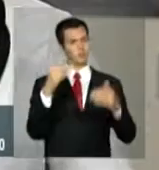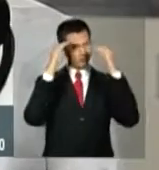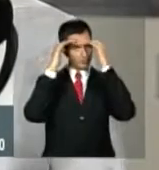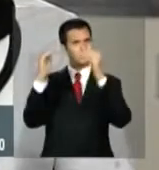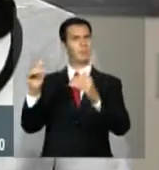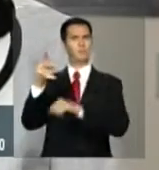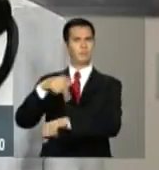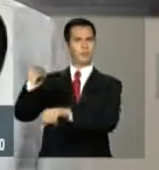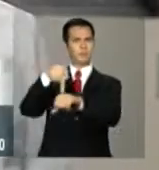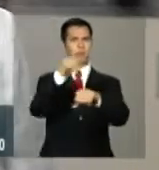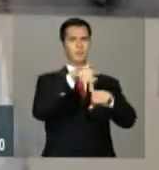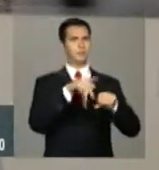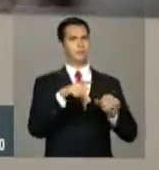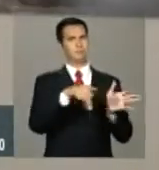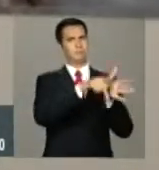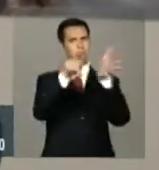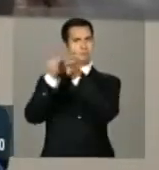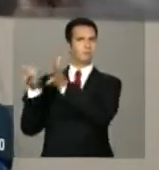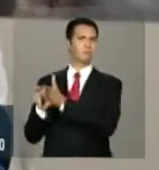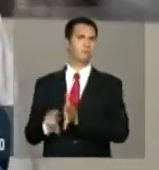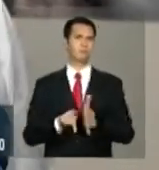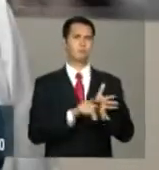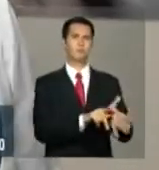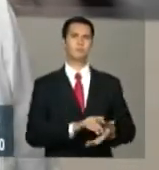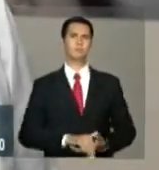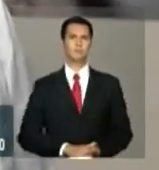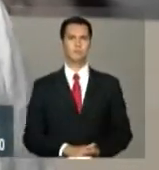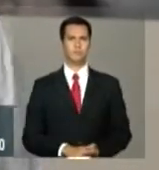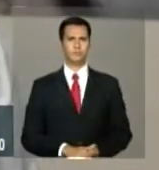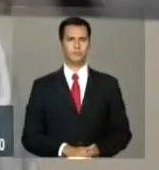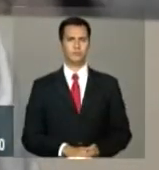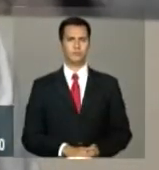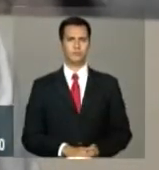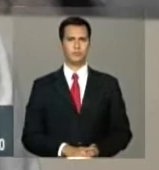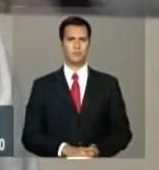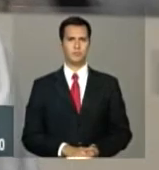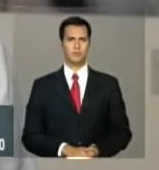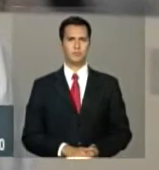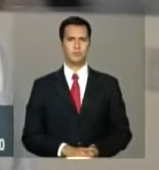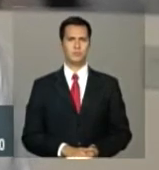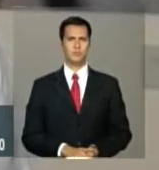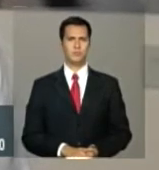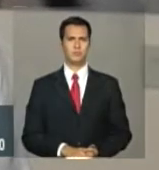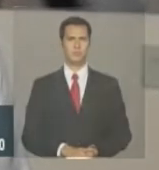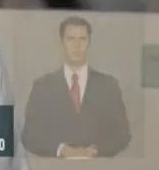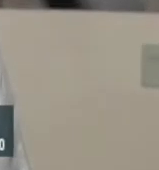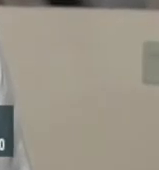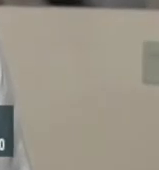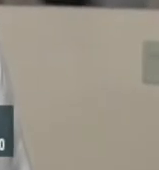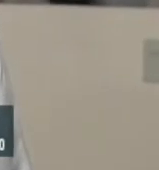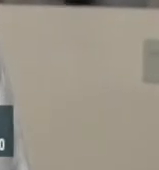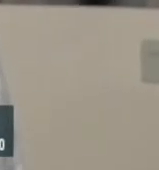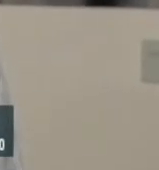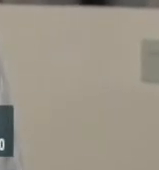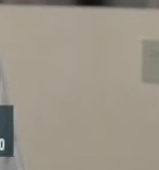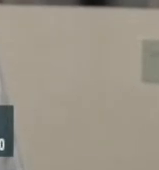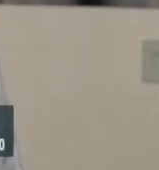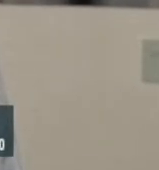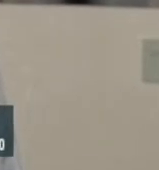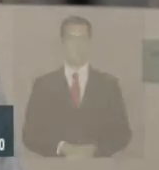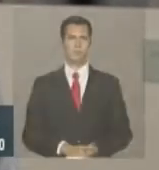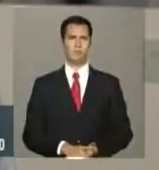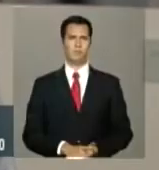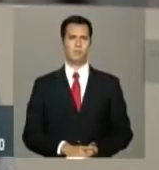tem países soberanos nessa ação. O G20 decidiu lá atrás mudar a regulação do sistema financeiro. Está